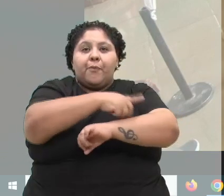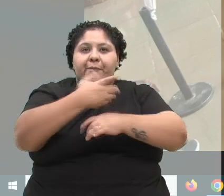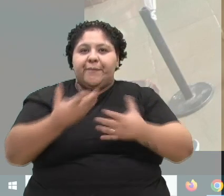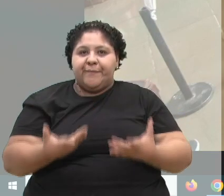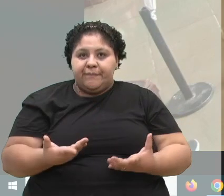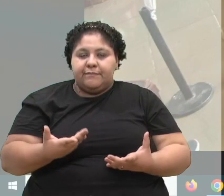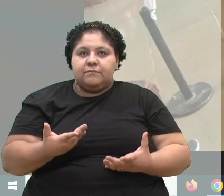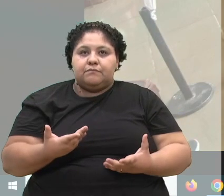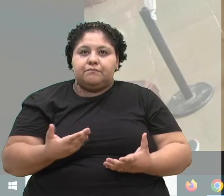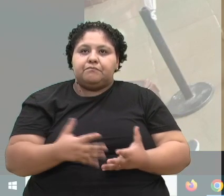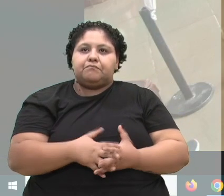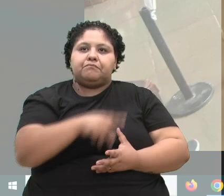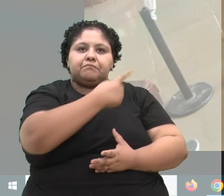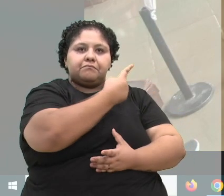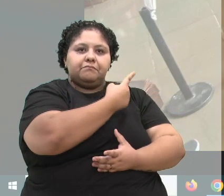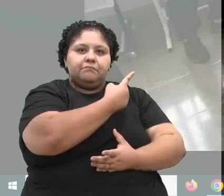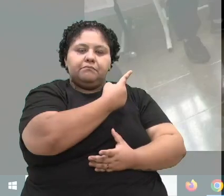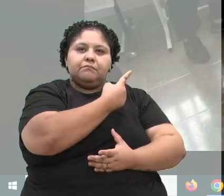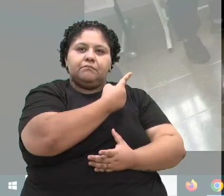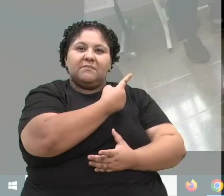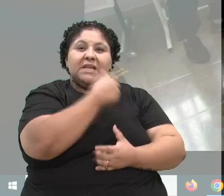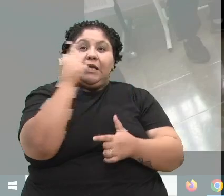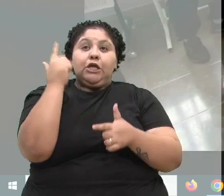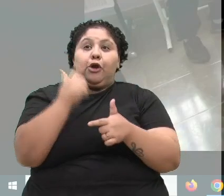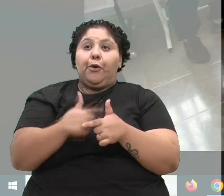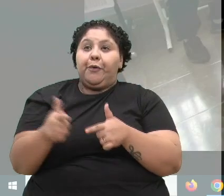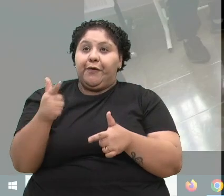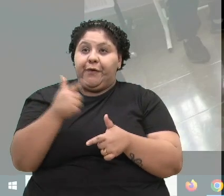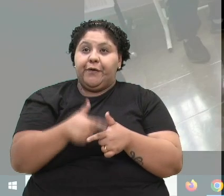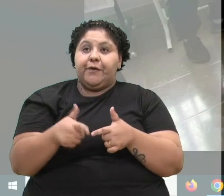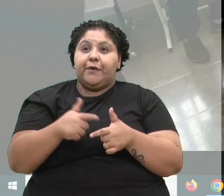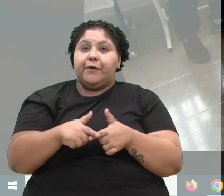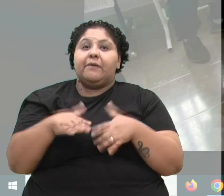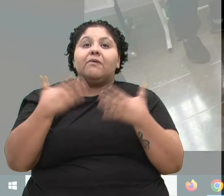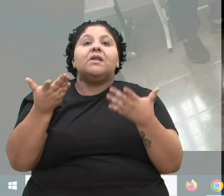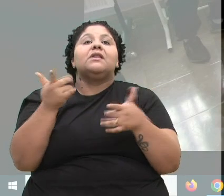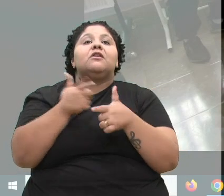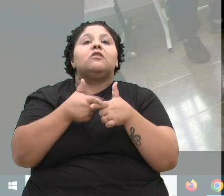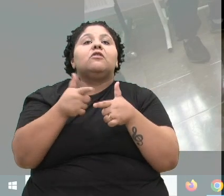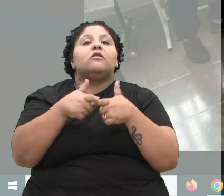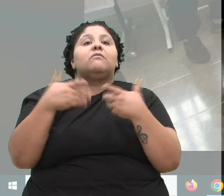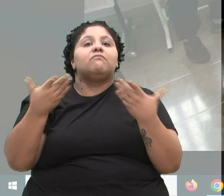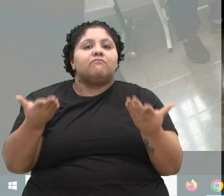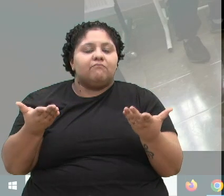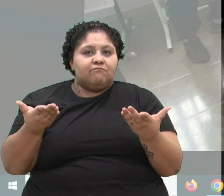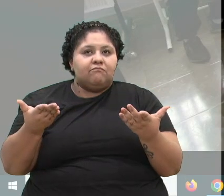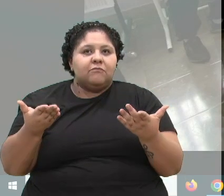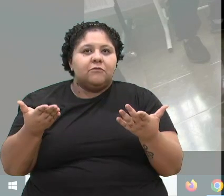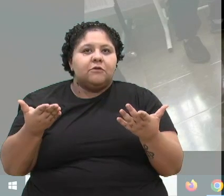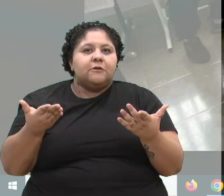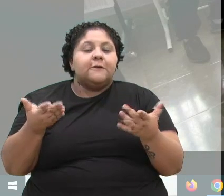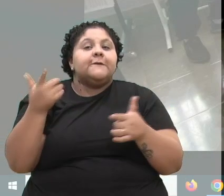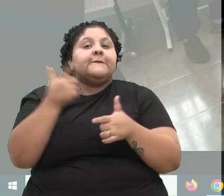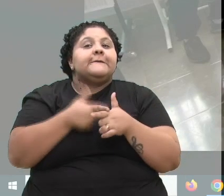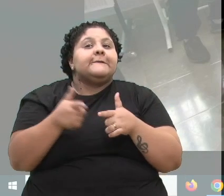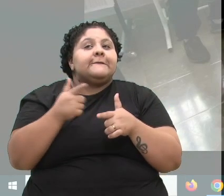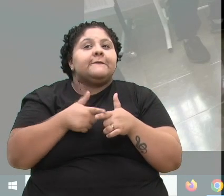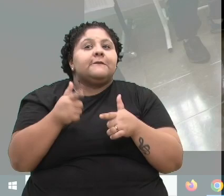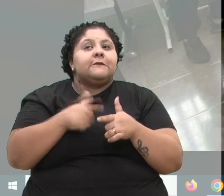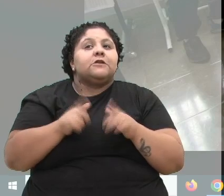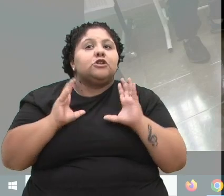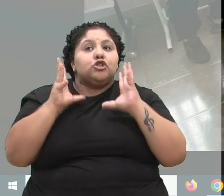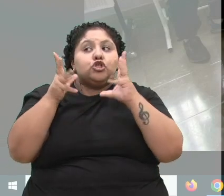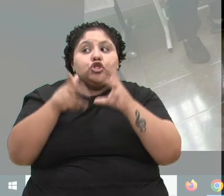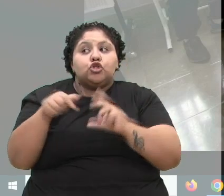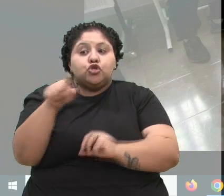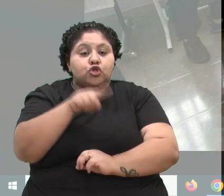mais. E o problema, aonde que está o problema? Aonde é que eu quero chegar? O problema é que todos